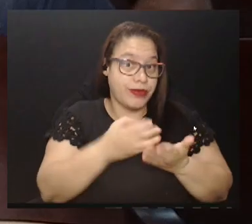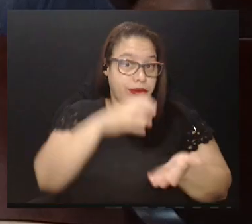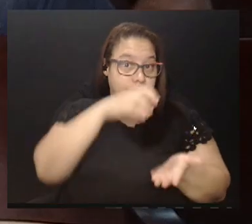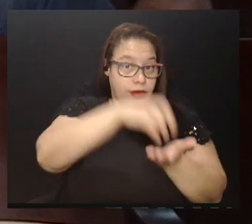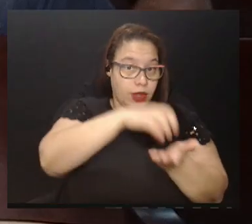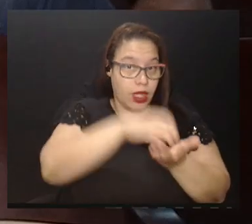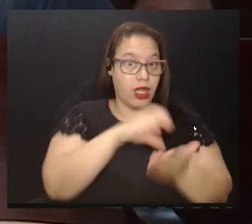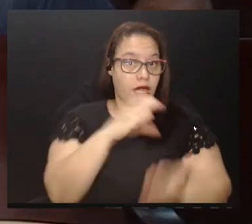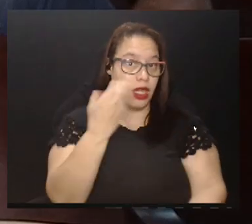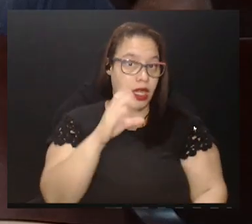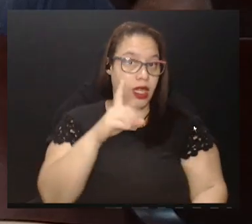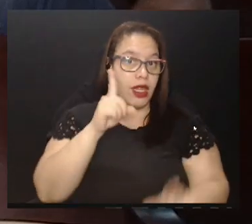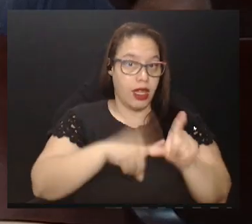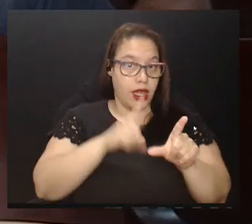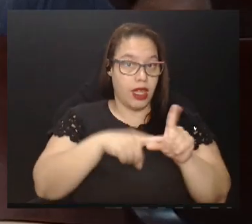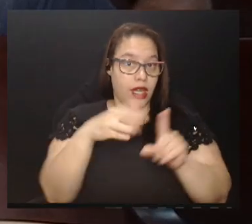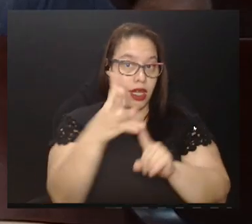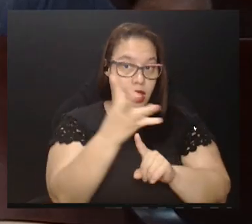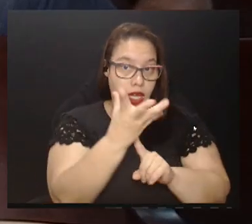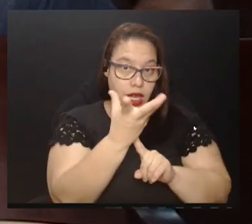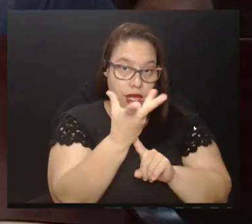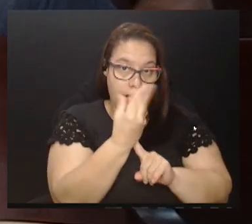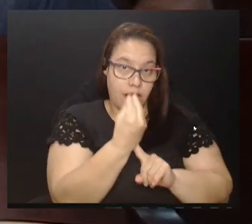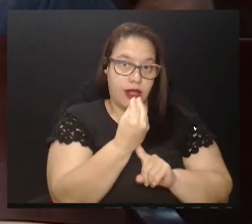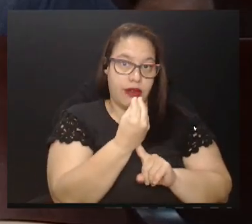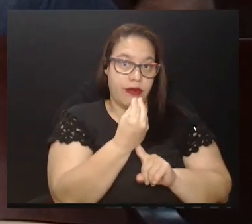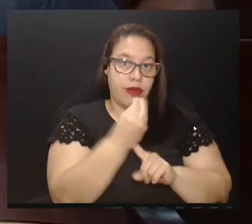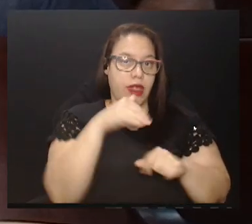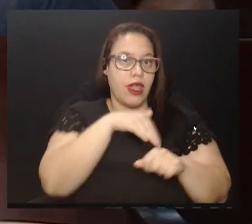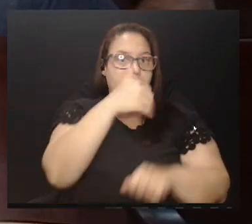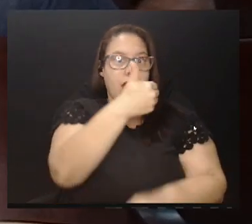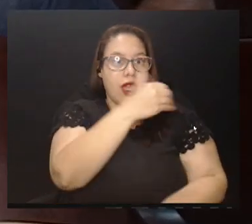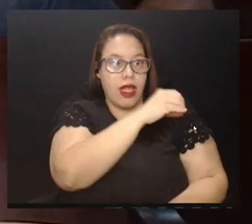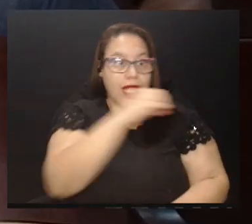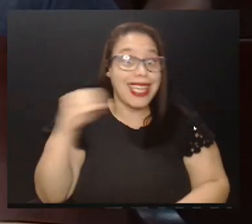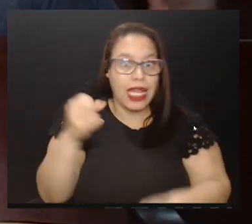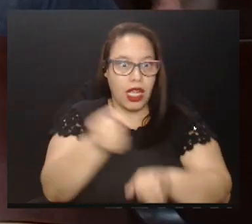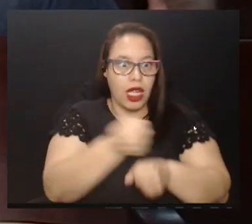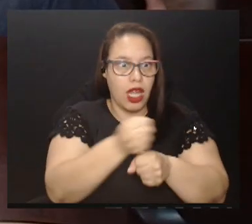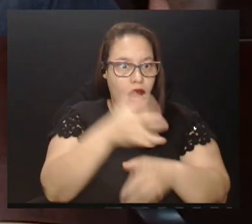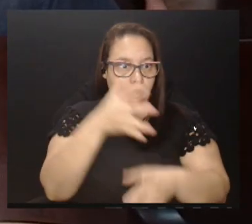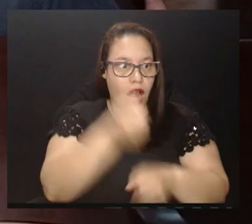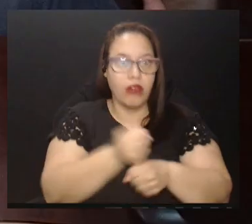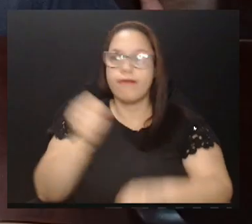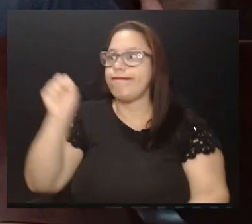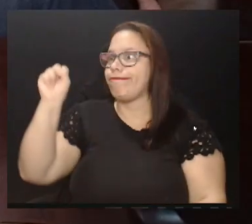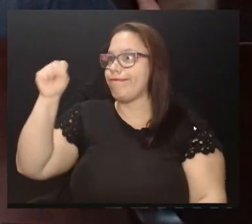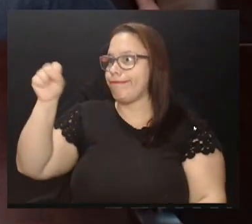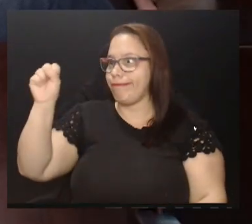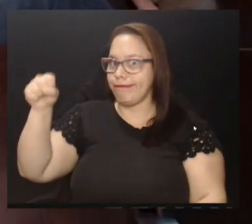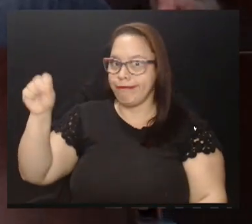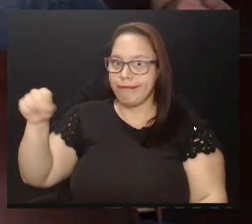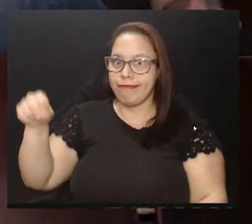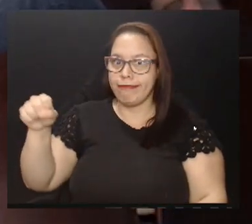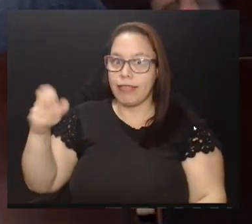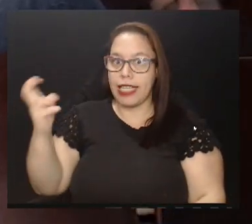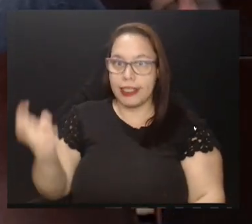e Artes, que tem mais de 100 anos, né? Sim, esse aqui é praticamente assim, a cultura de Campinas,